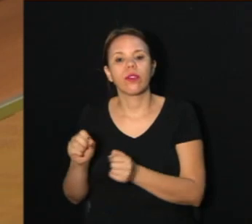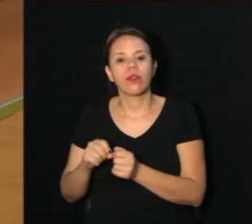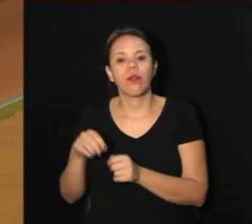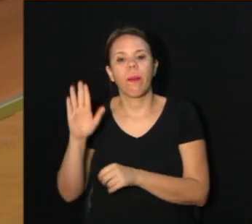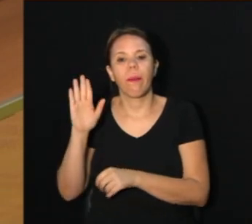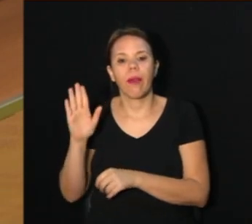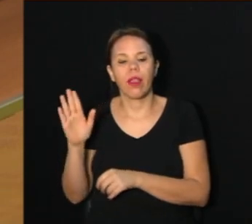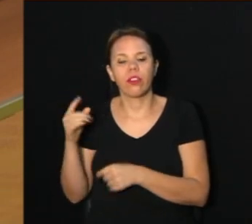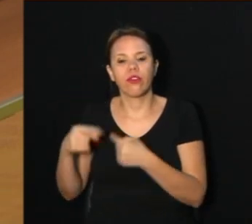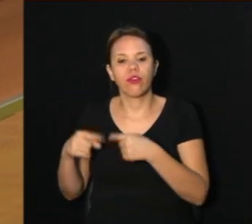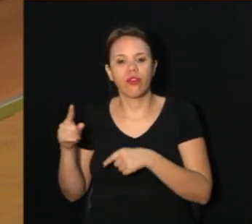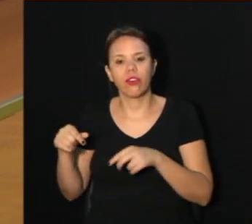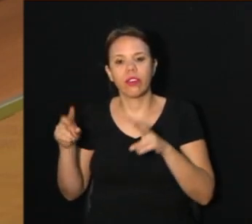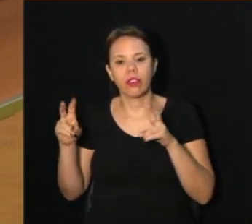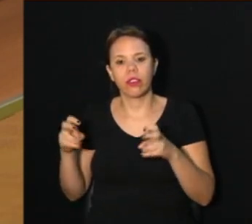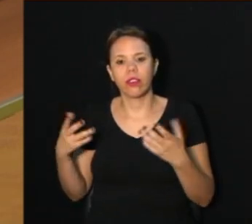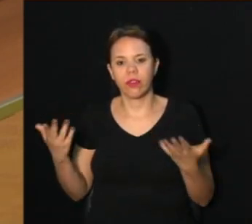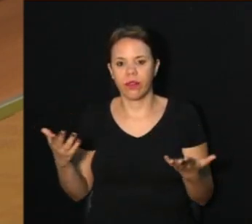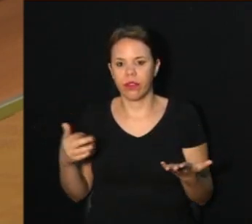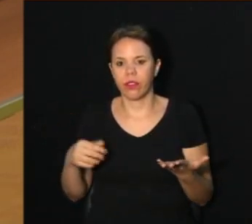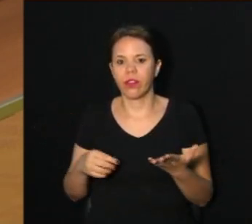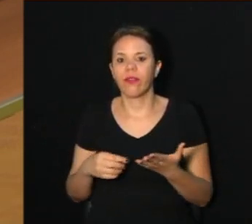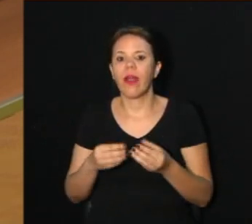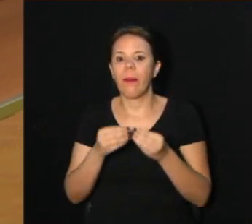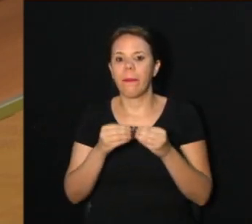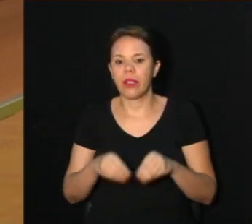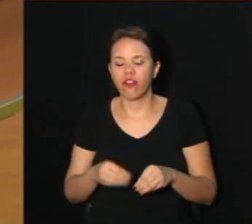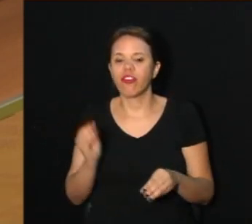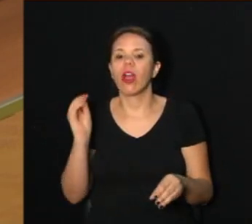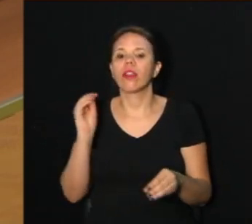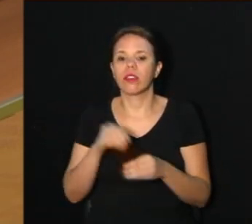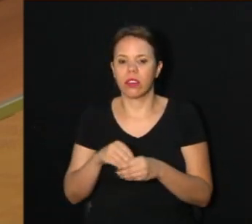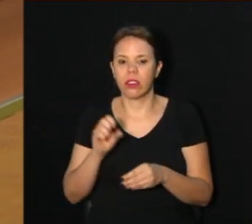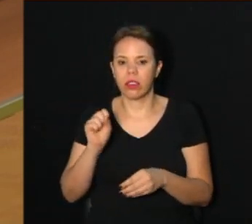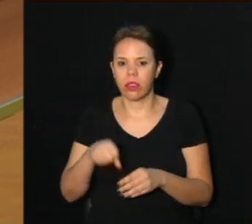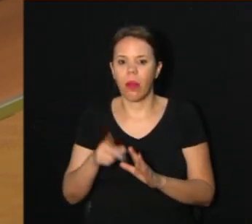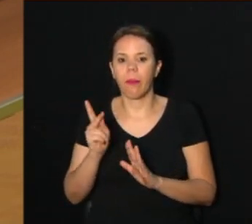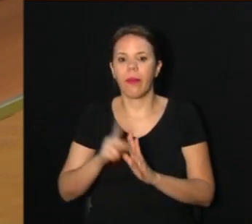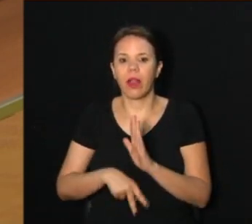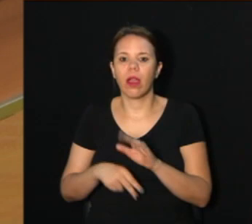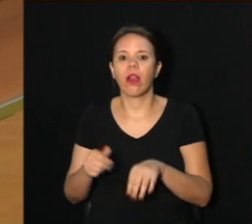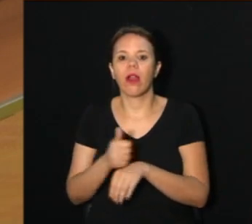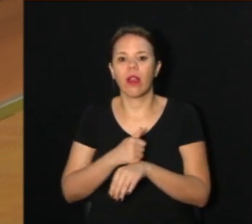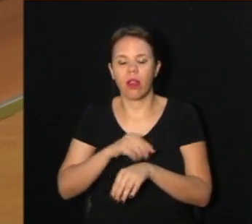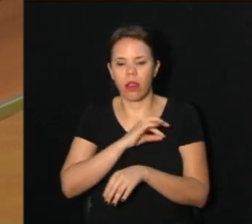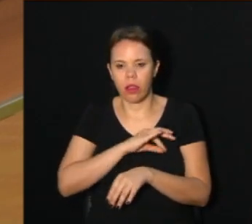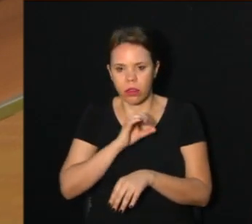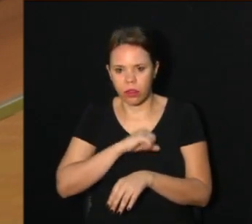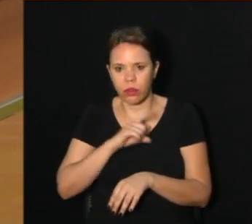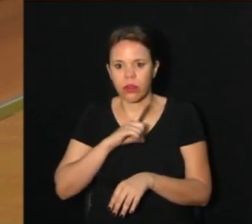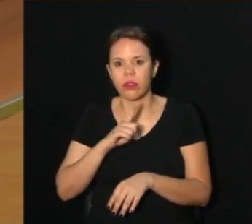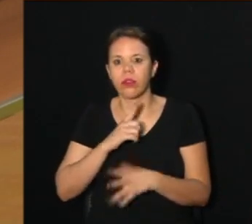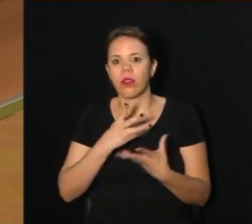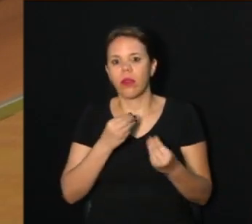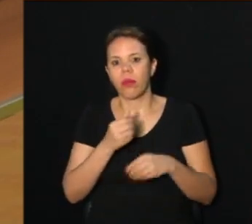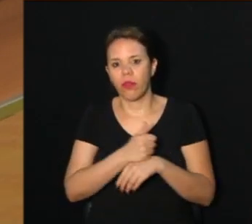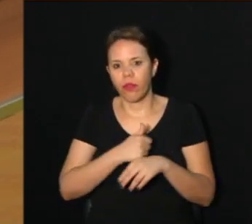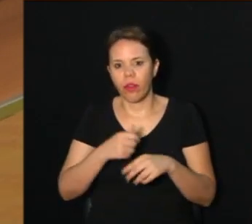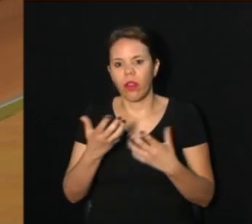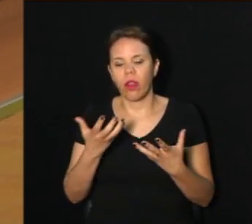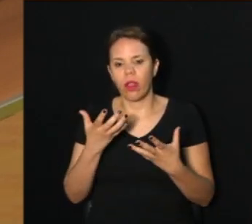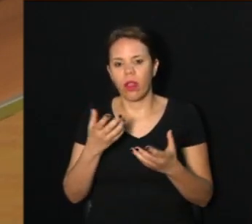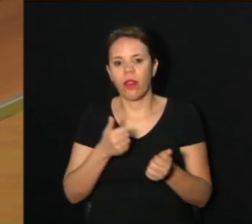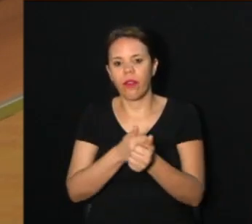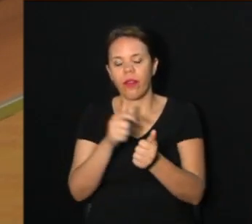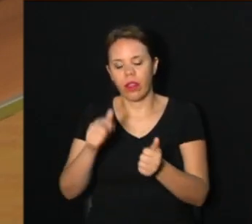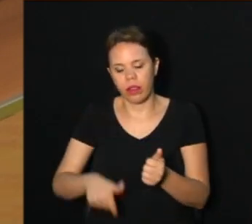mais discutida essa questão, porque vai ferir internamente o plano de cargo, carreira e salário. Tem muita categoria que também vai querer vir buscar